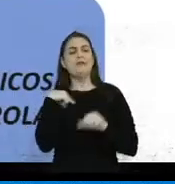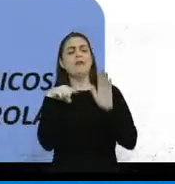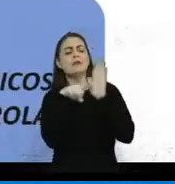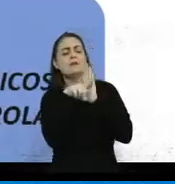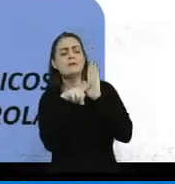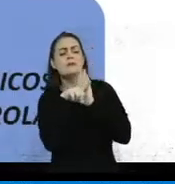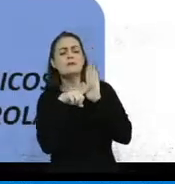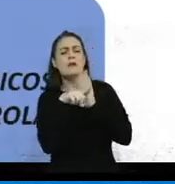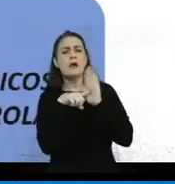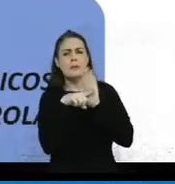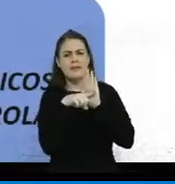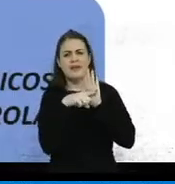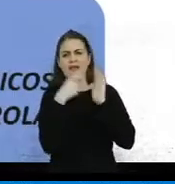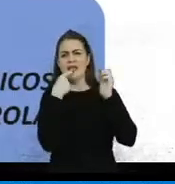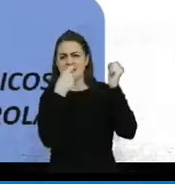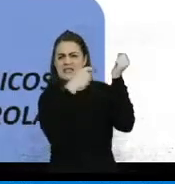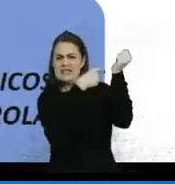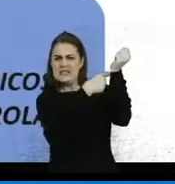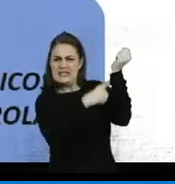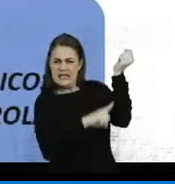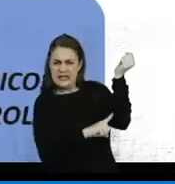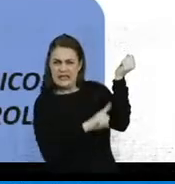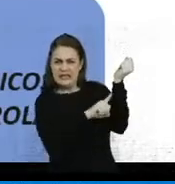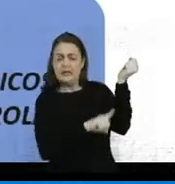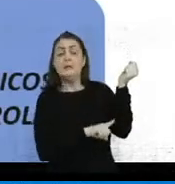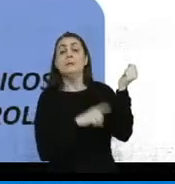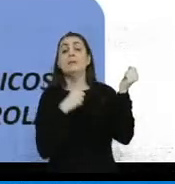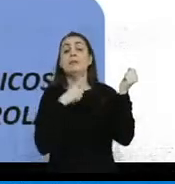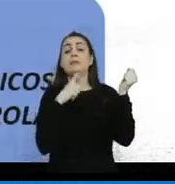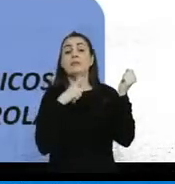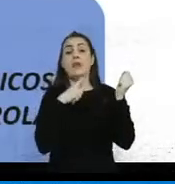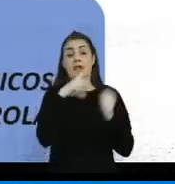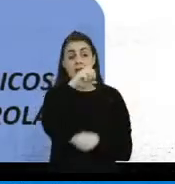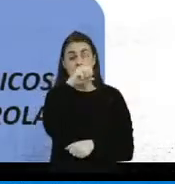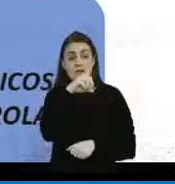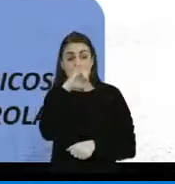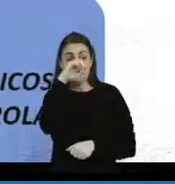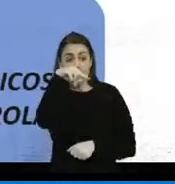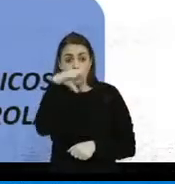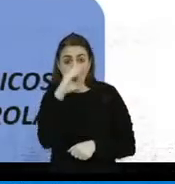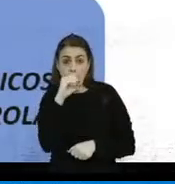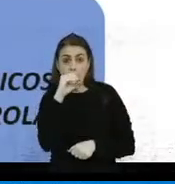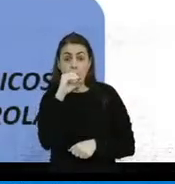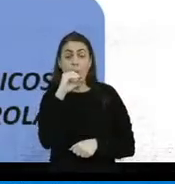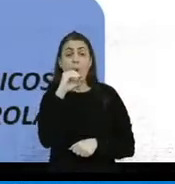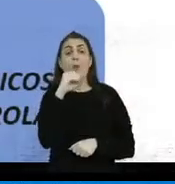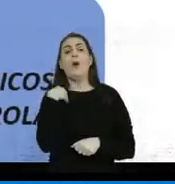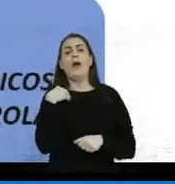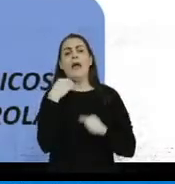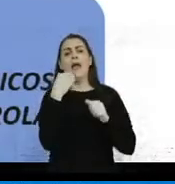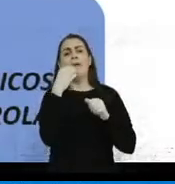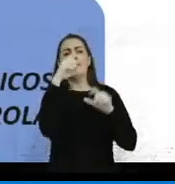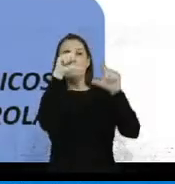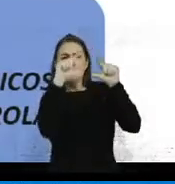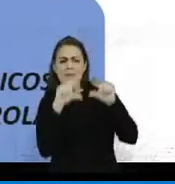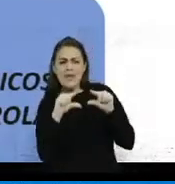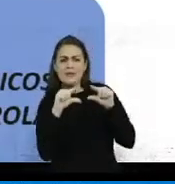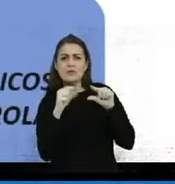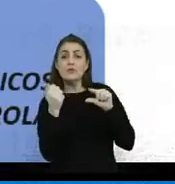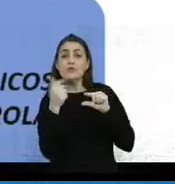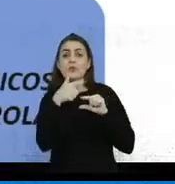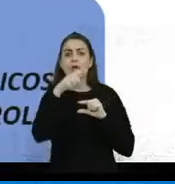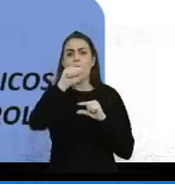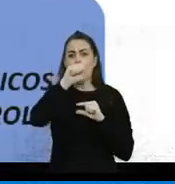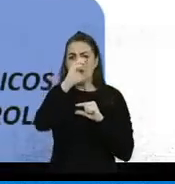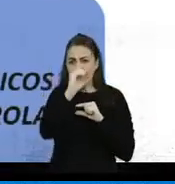alimentação com alimentos ricos em zinco, e aqui eu ressalto o gergelim, que ele é riquíssimo em zinco para você incluir na rotina, mas muitas